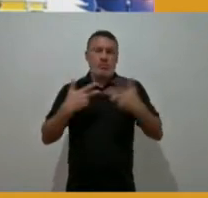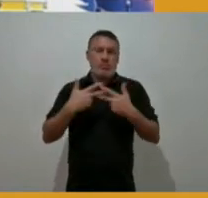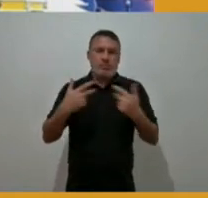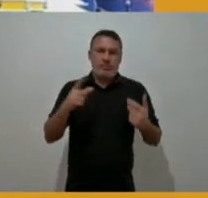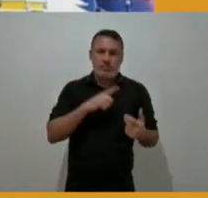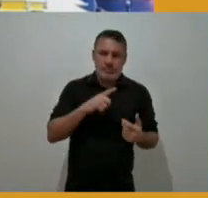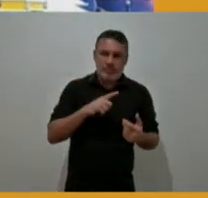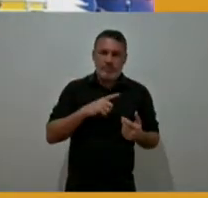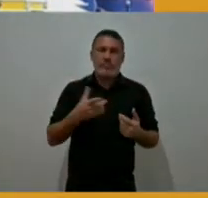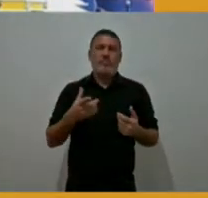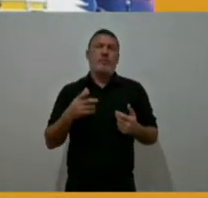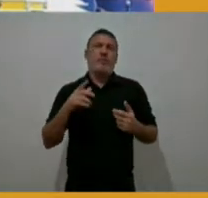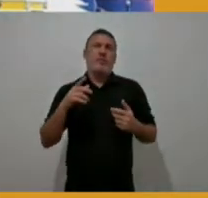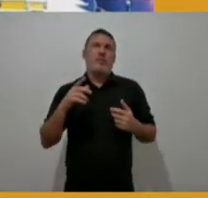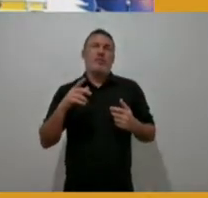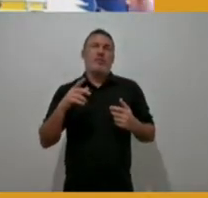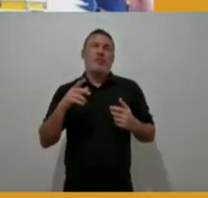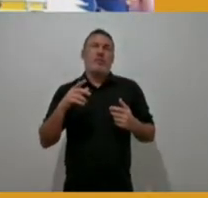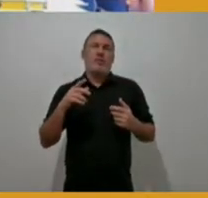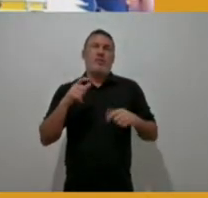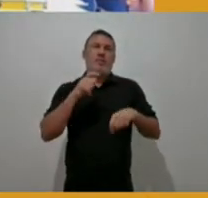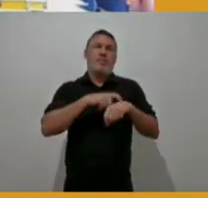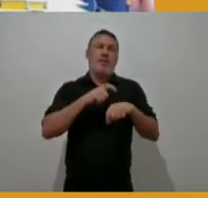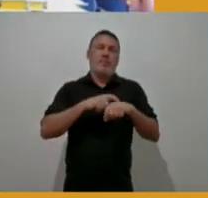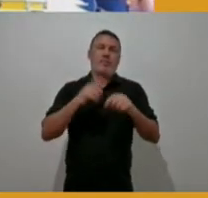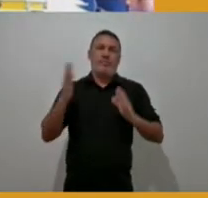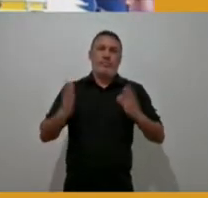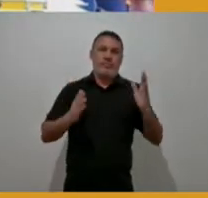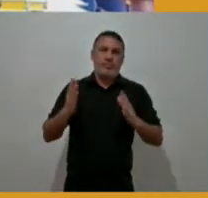negavam há algum tempo atrás. E agora eu acho que